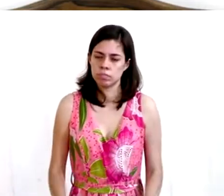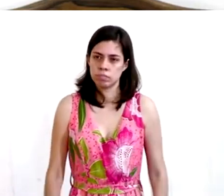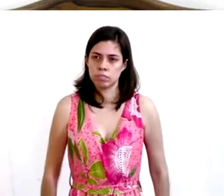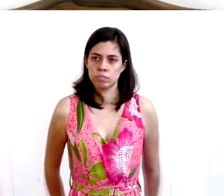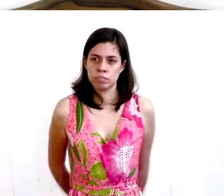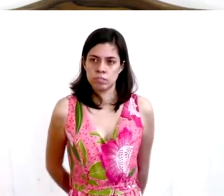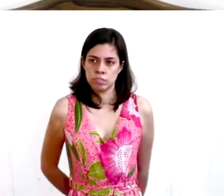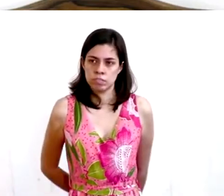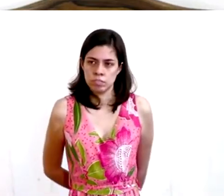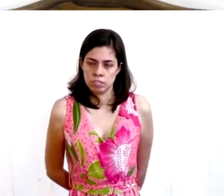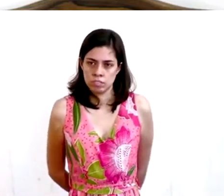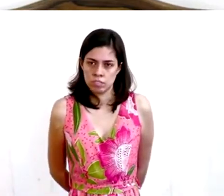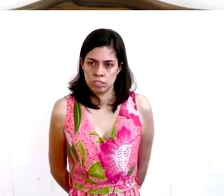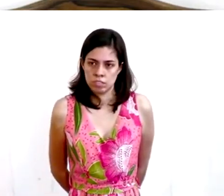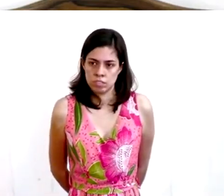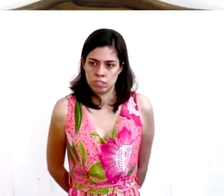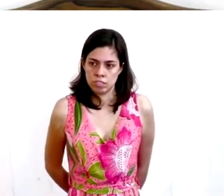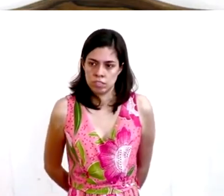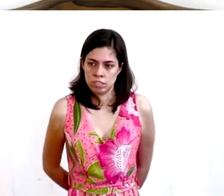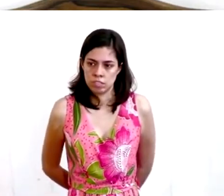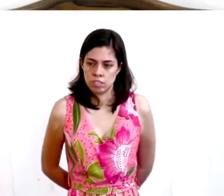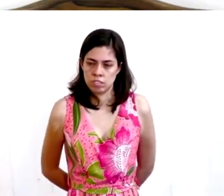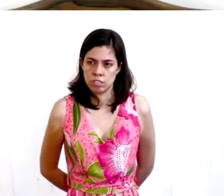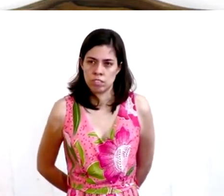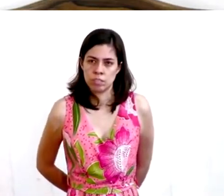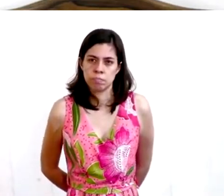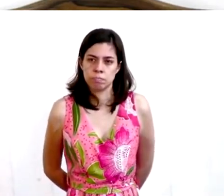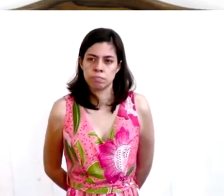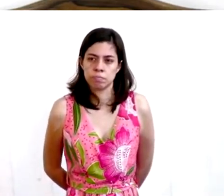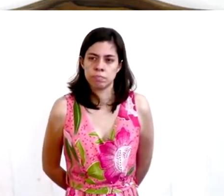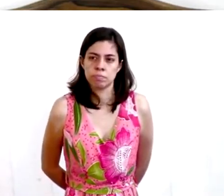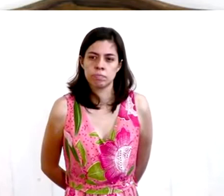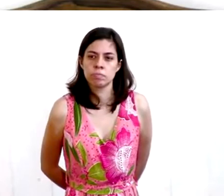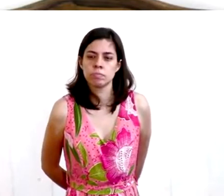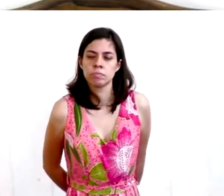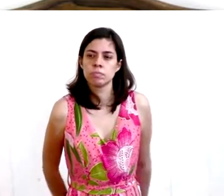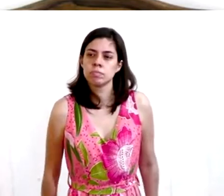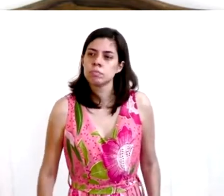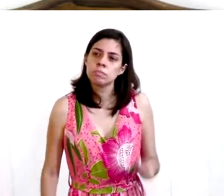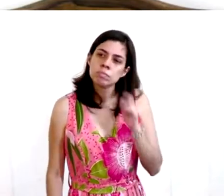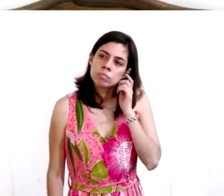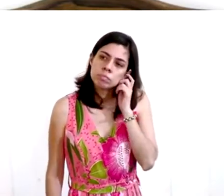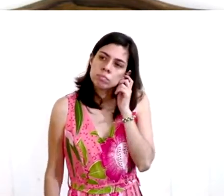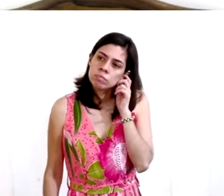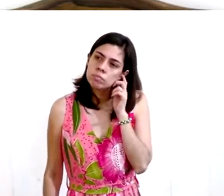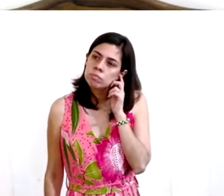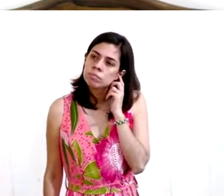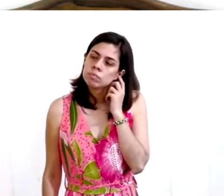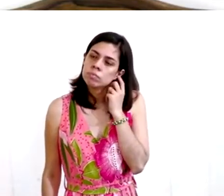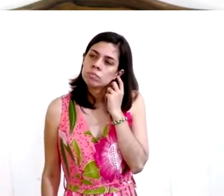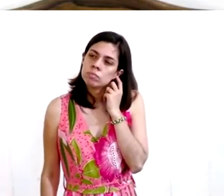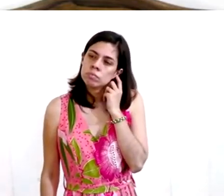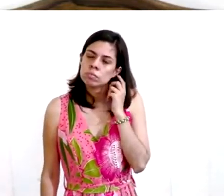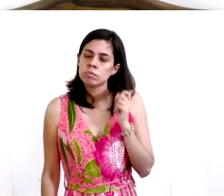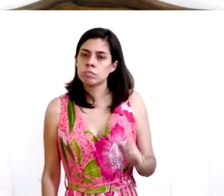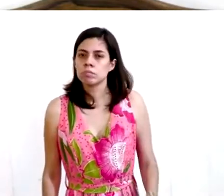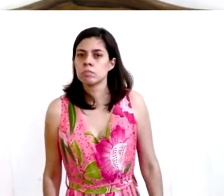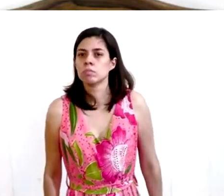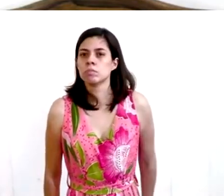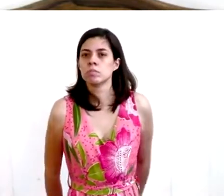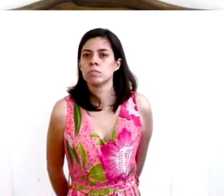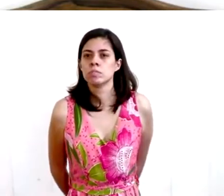que eles pedem. Mas veja como João queria trazer uma ideia bem melhor para os